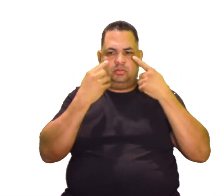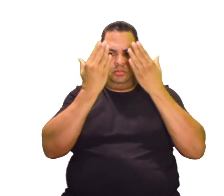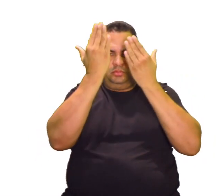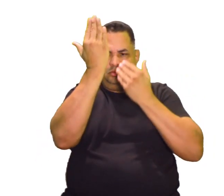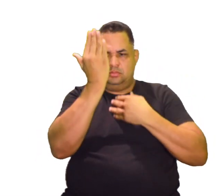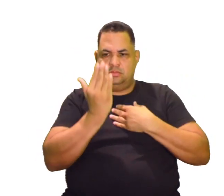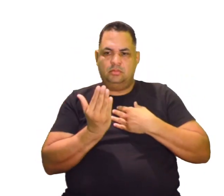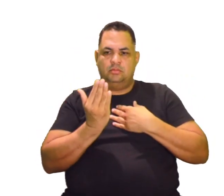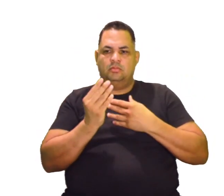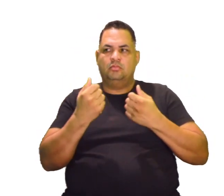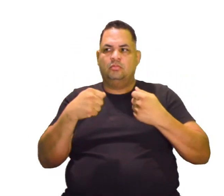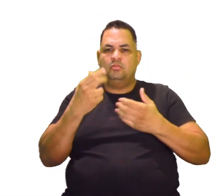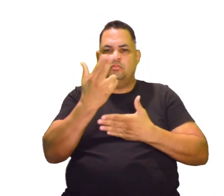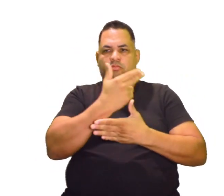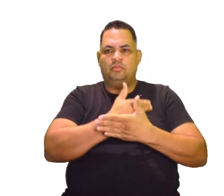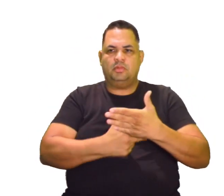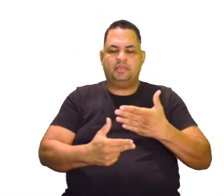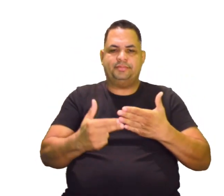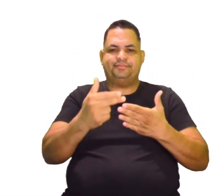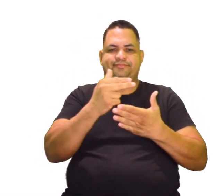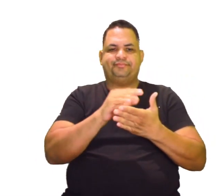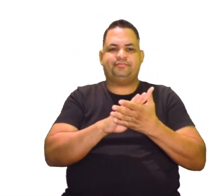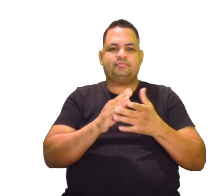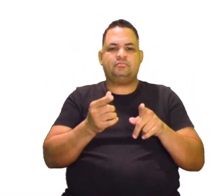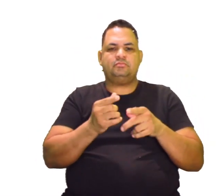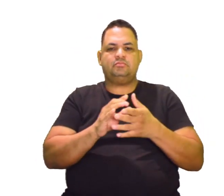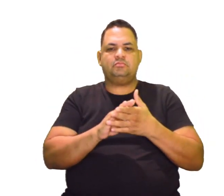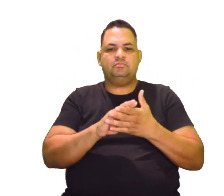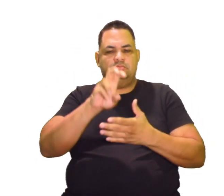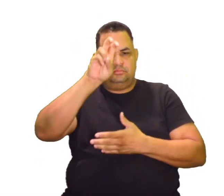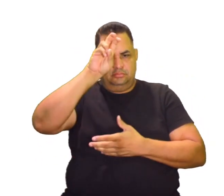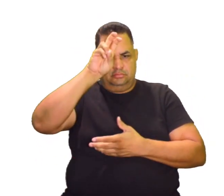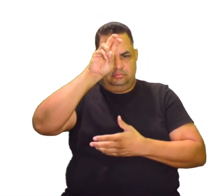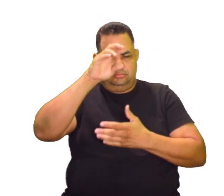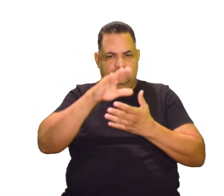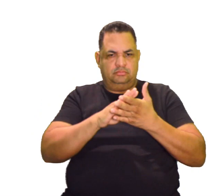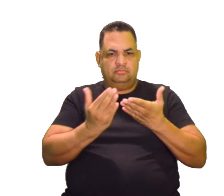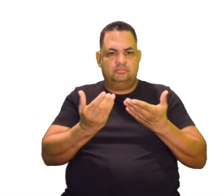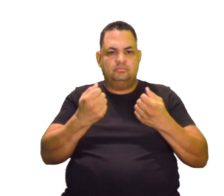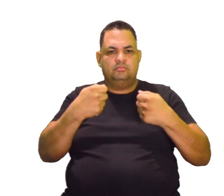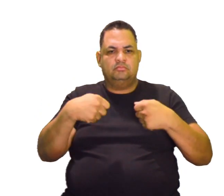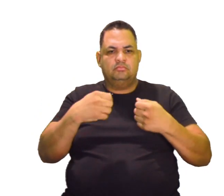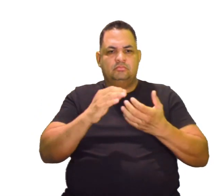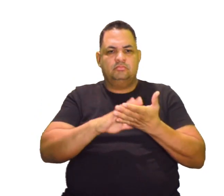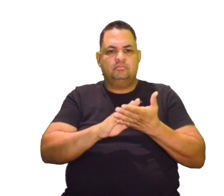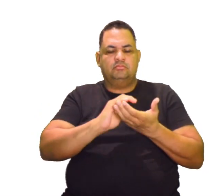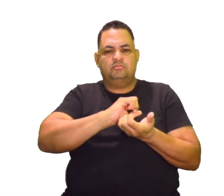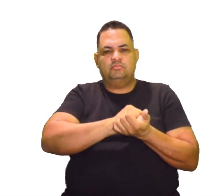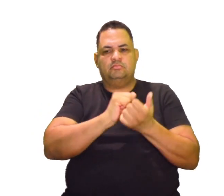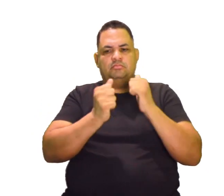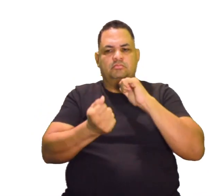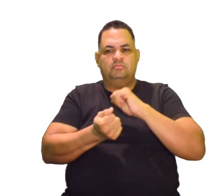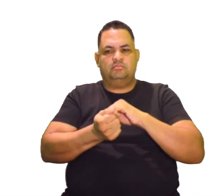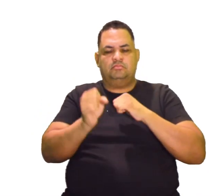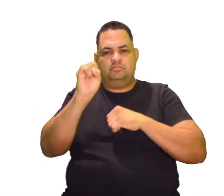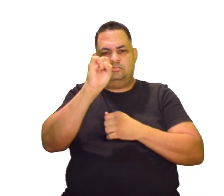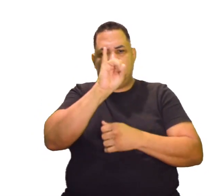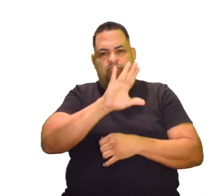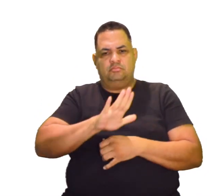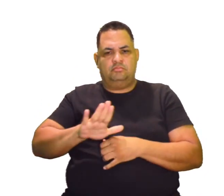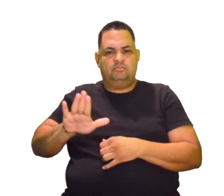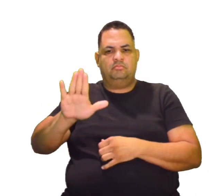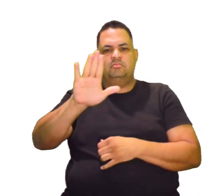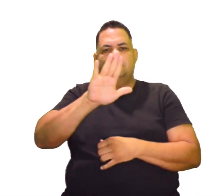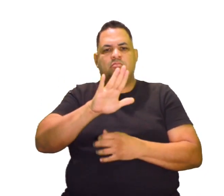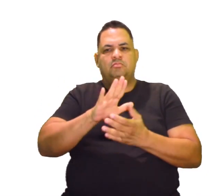Então, você pode desenhar uma imagem egípcia, né? Pode adequar a uma imagem atual